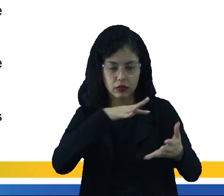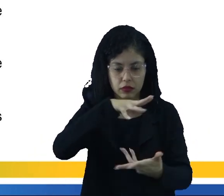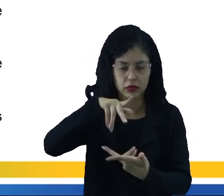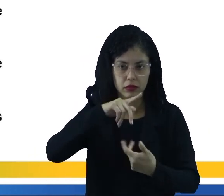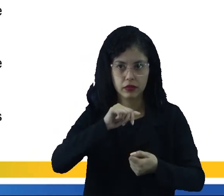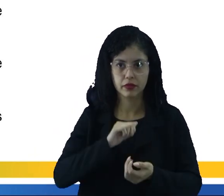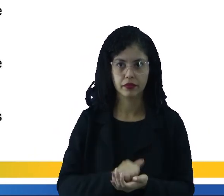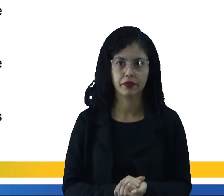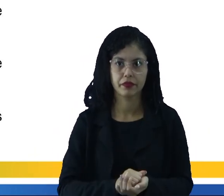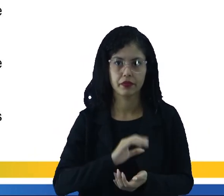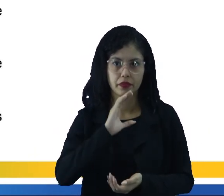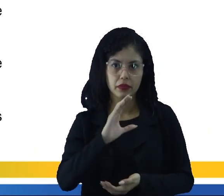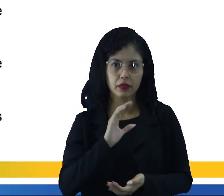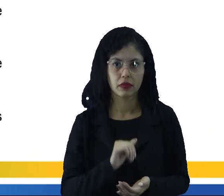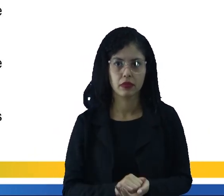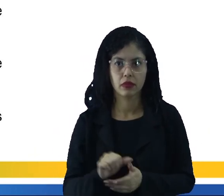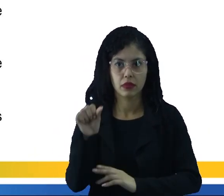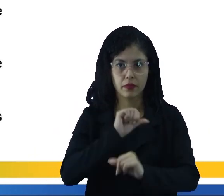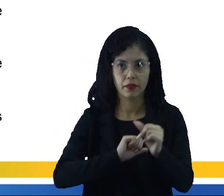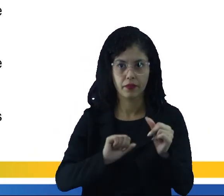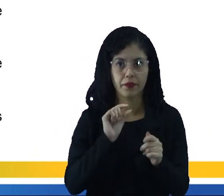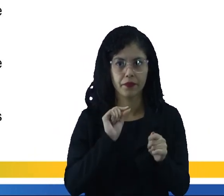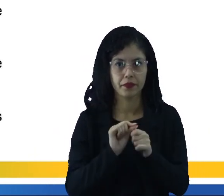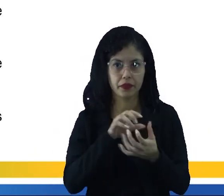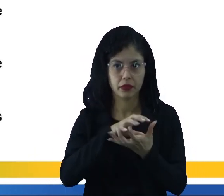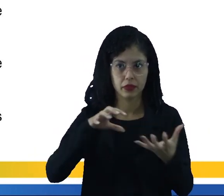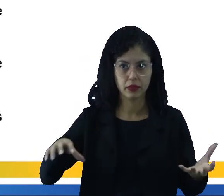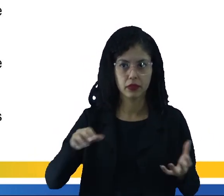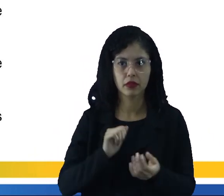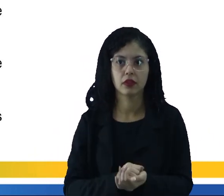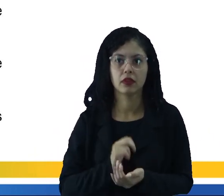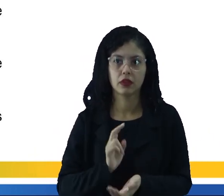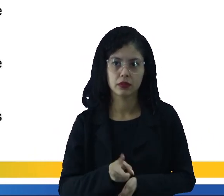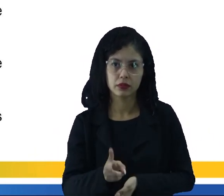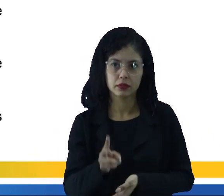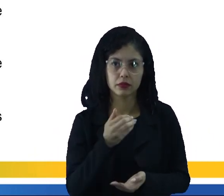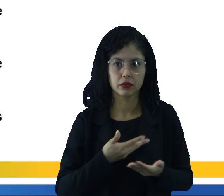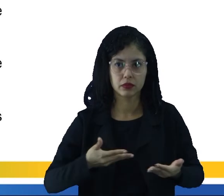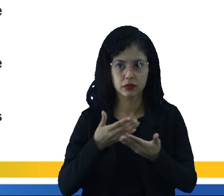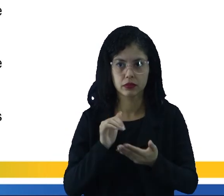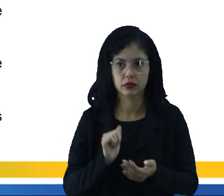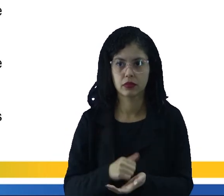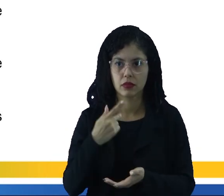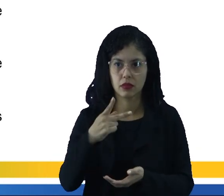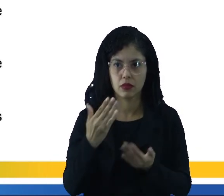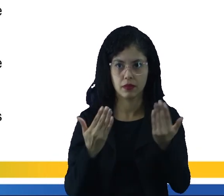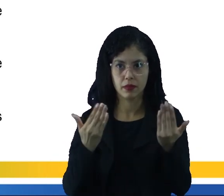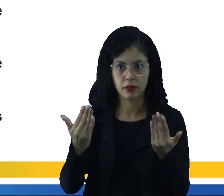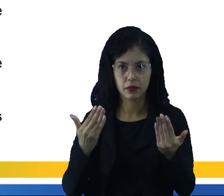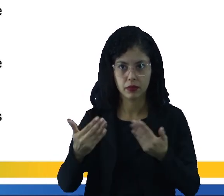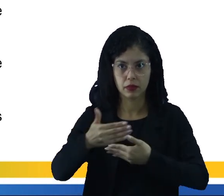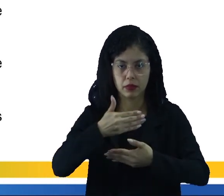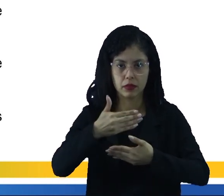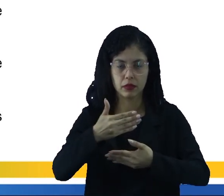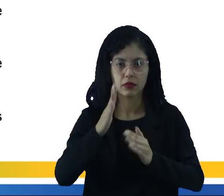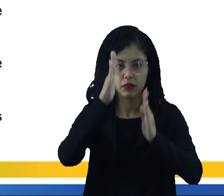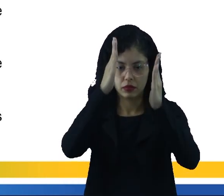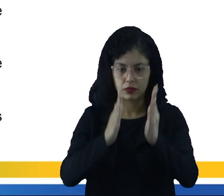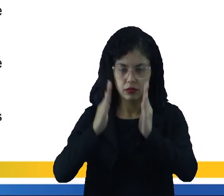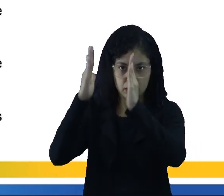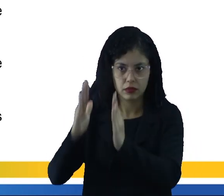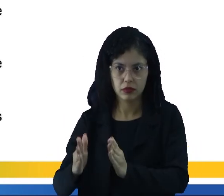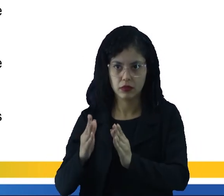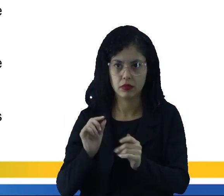da Terra. Letra C. Alterar a forma dos continentes, preservando a área. Seus paralelos e